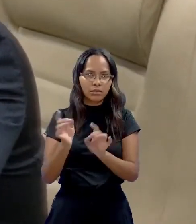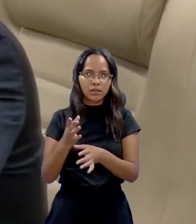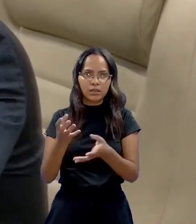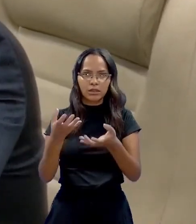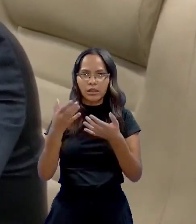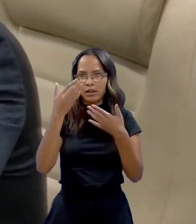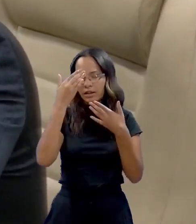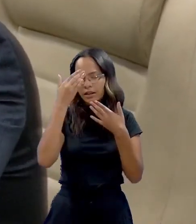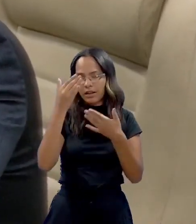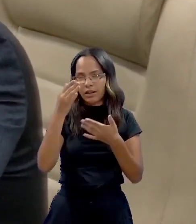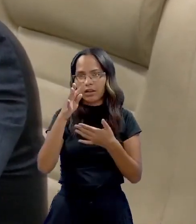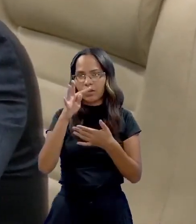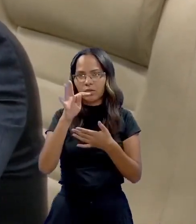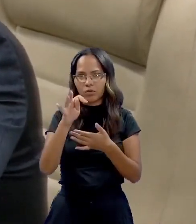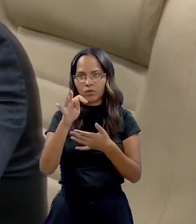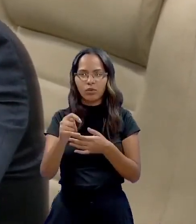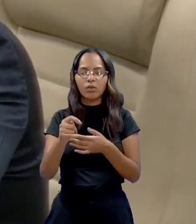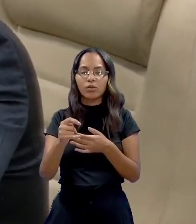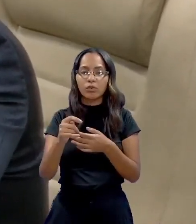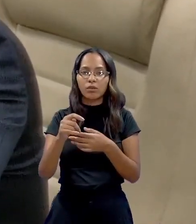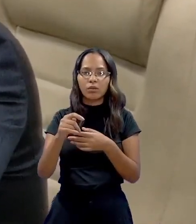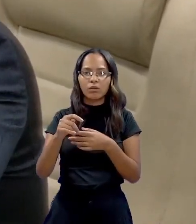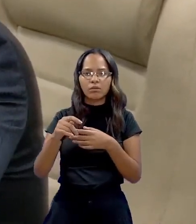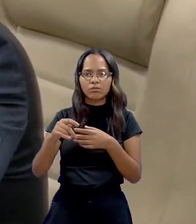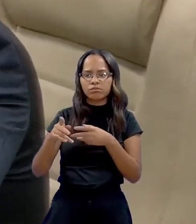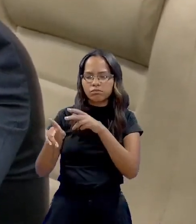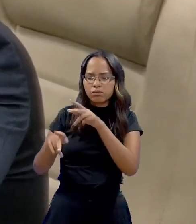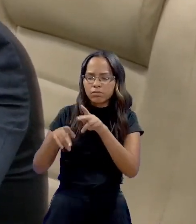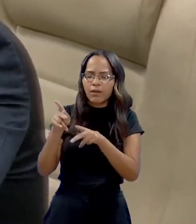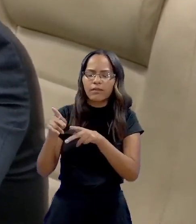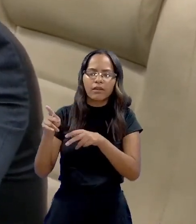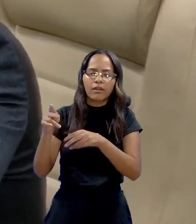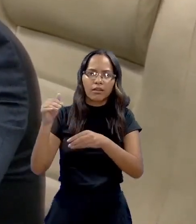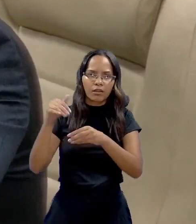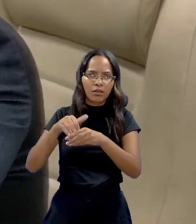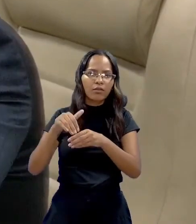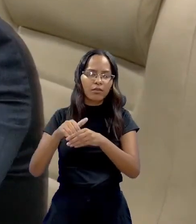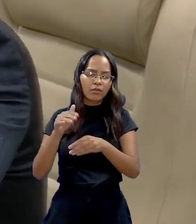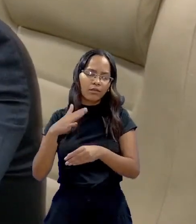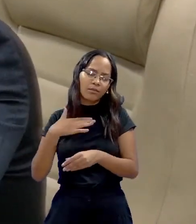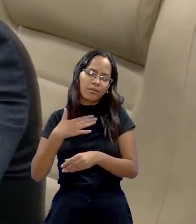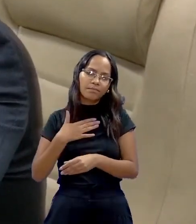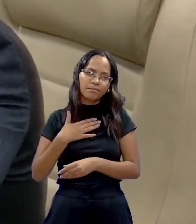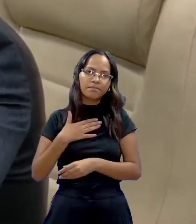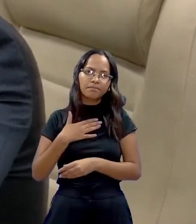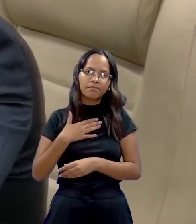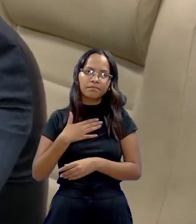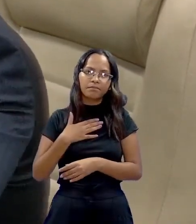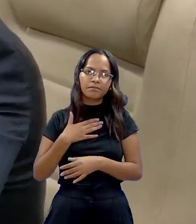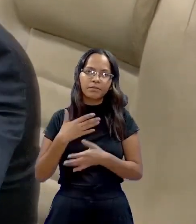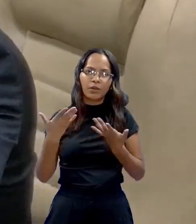a população da região leste que votaram em mim, acreditando em mim com esse pedido. Hoje eu consigo entregar, graças a Deus, em